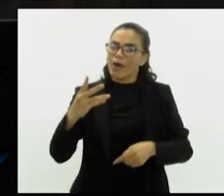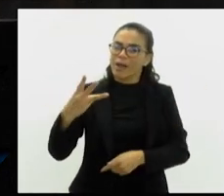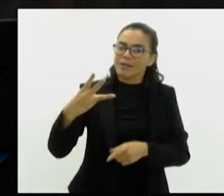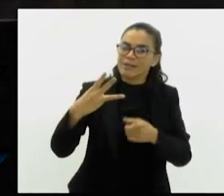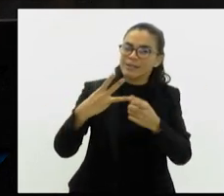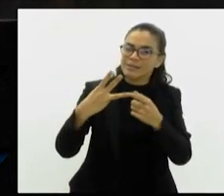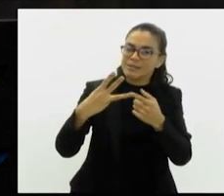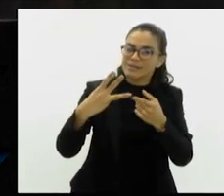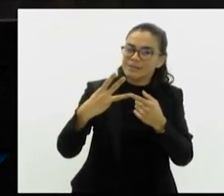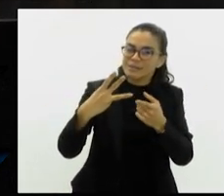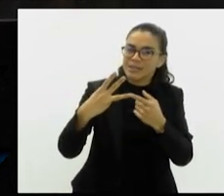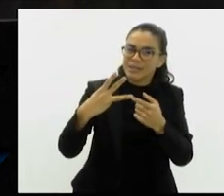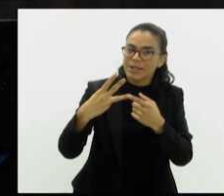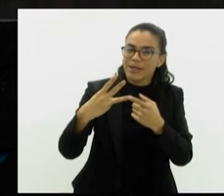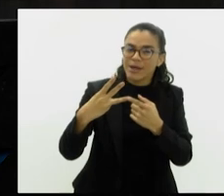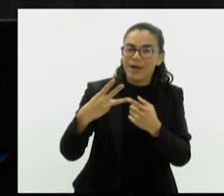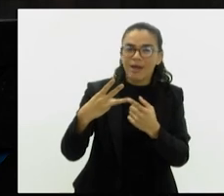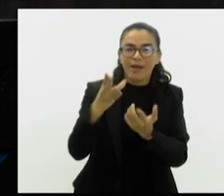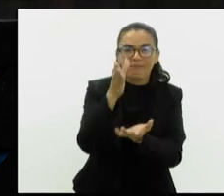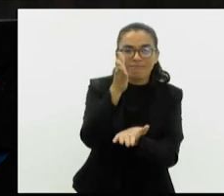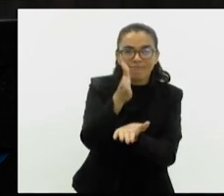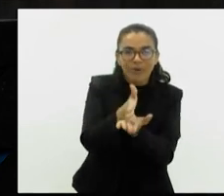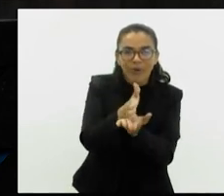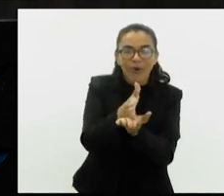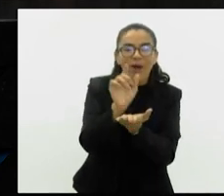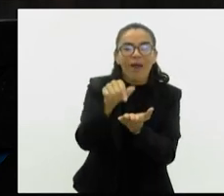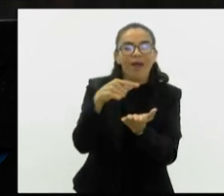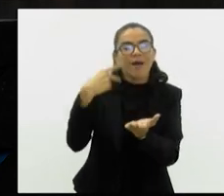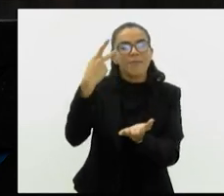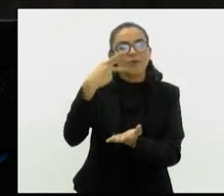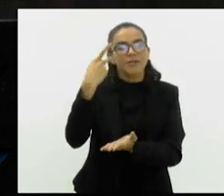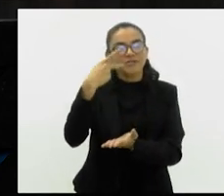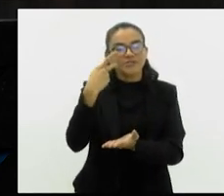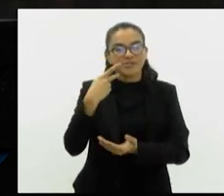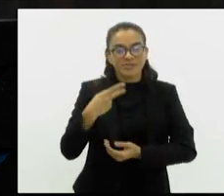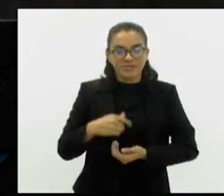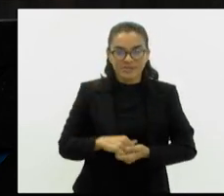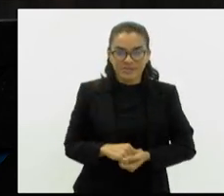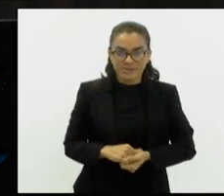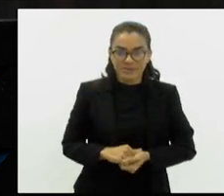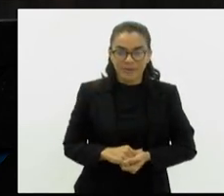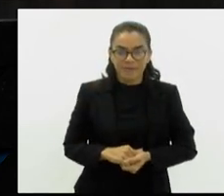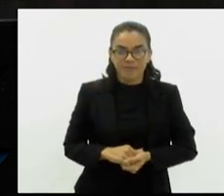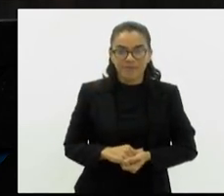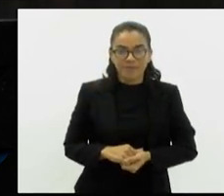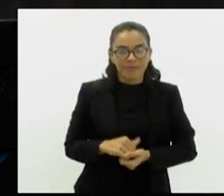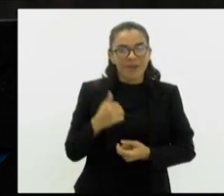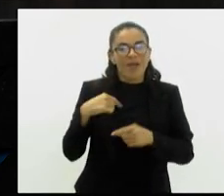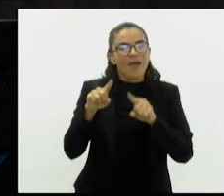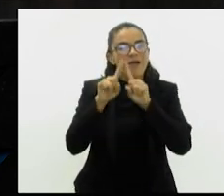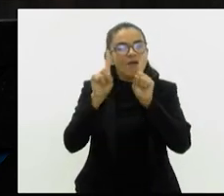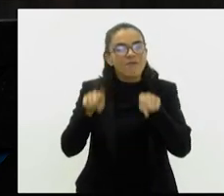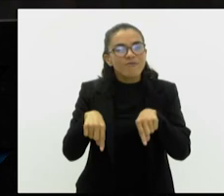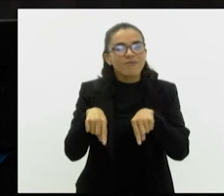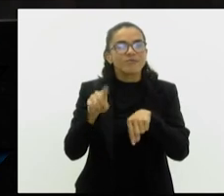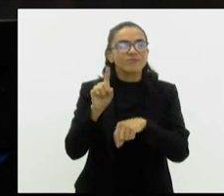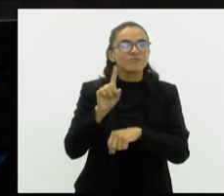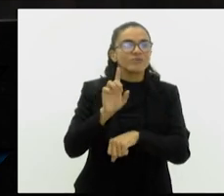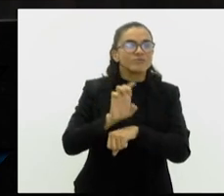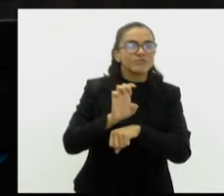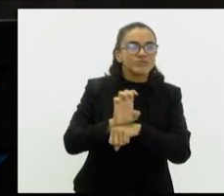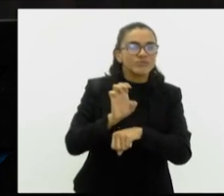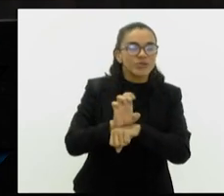terceira que é a política através do Estado a função do estado